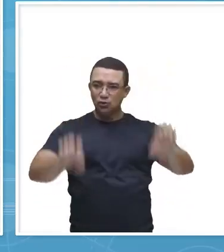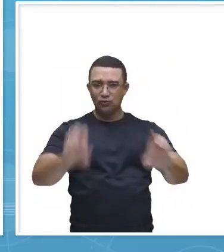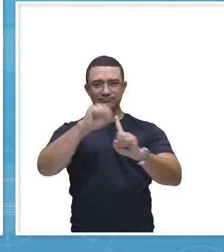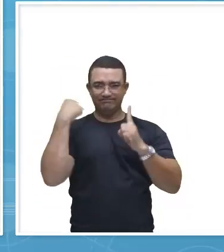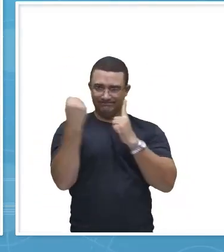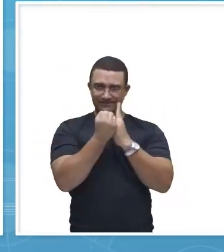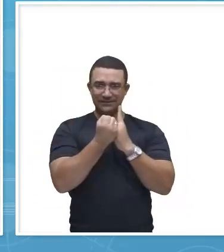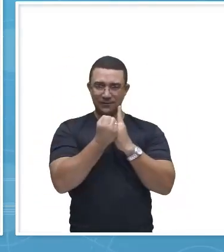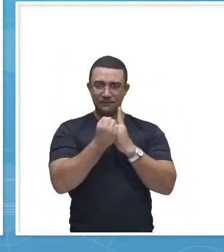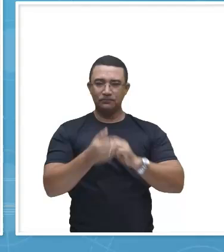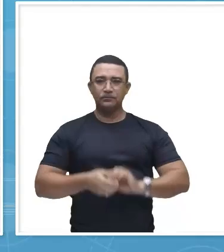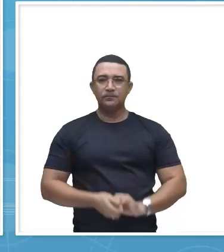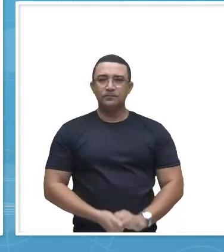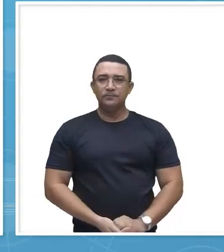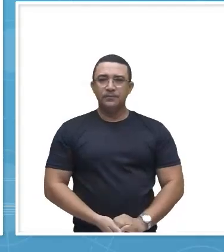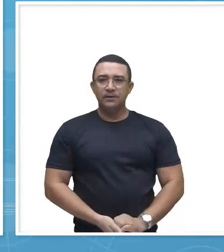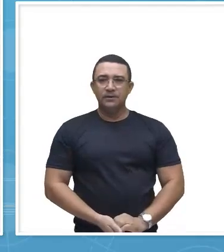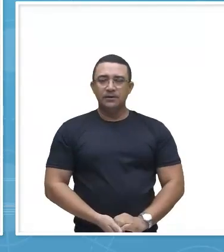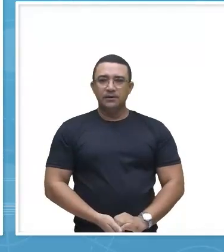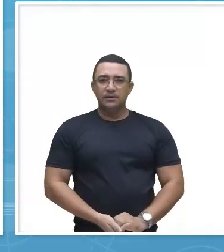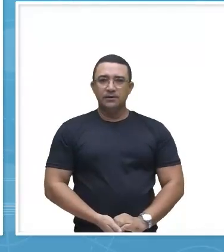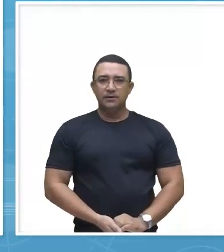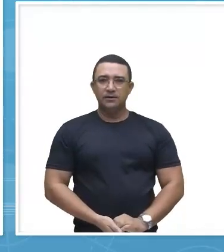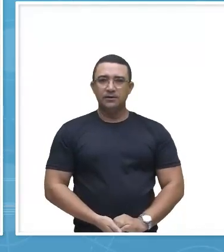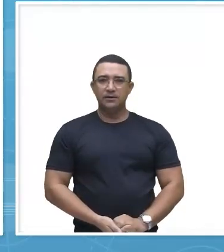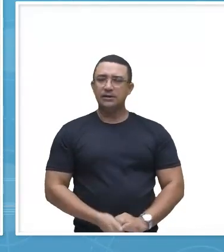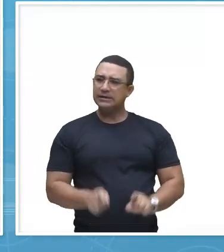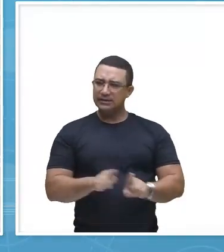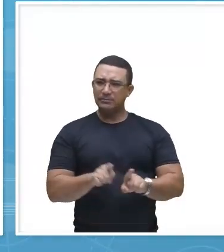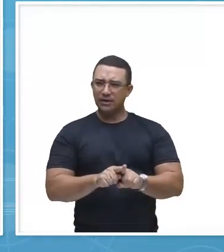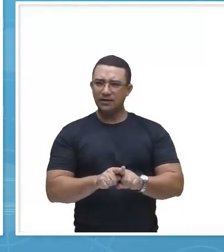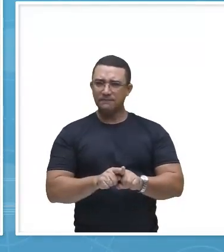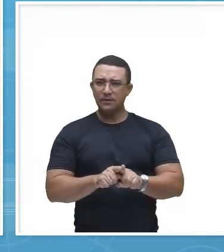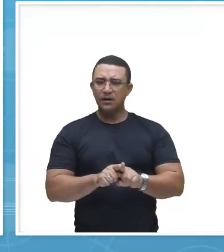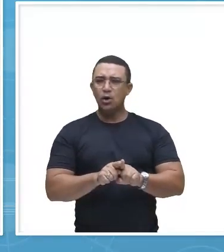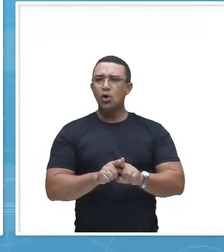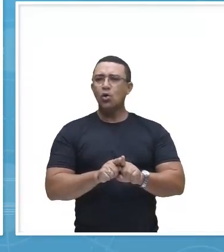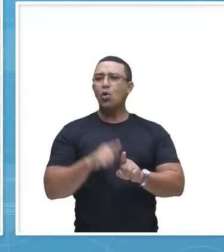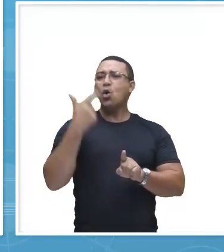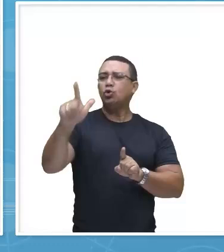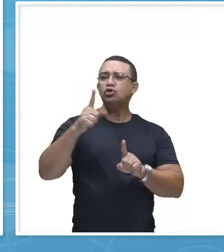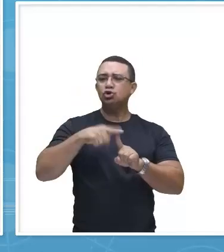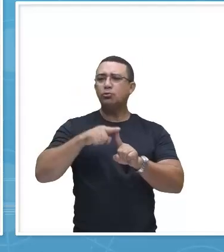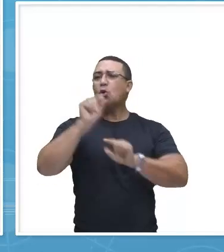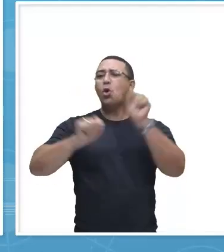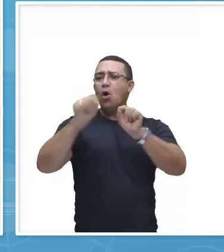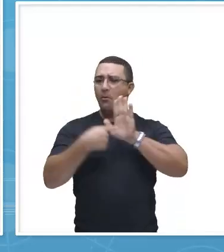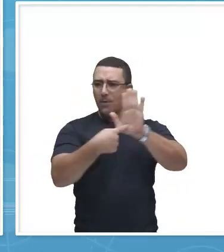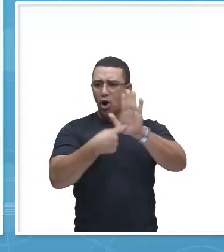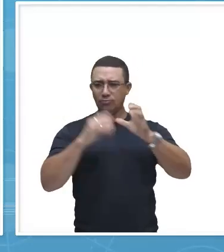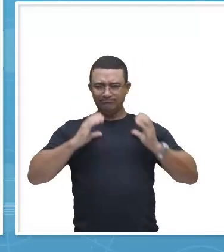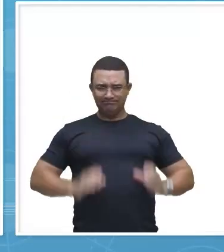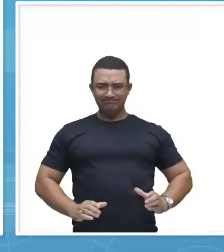forma também que ajuda muito a determinar como nós vamos nos relacionar como indivíduos, como nós nos comportamos, é a forma como nós